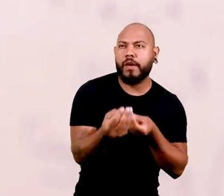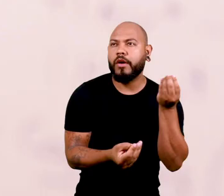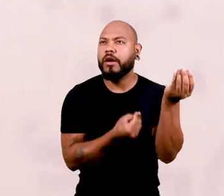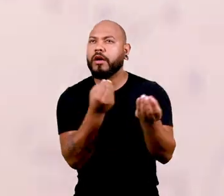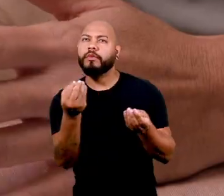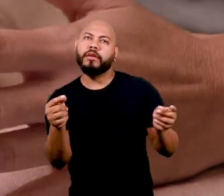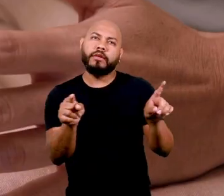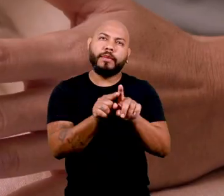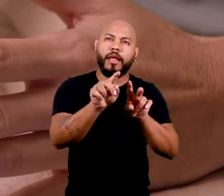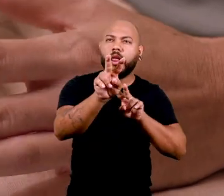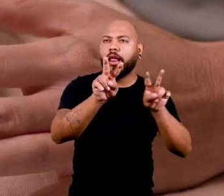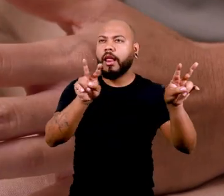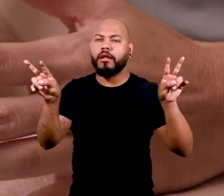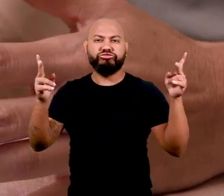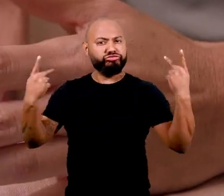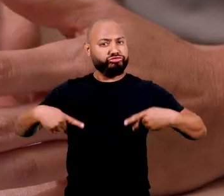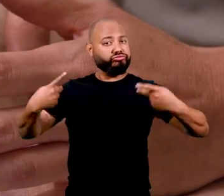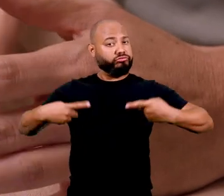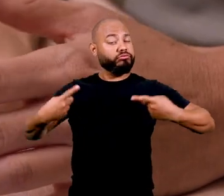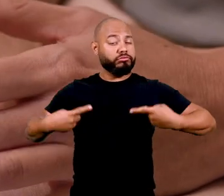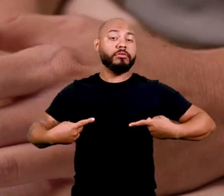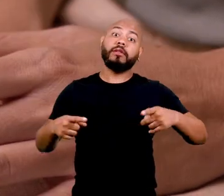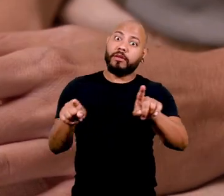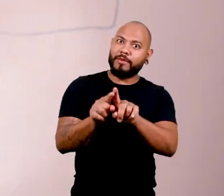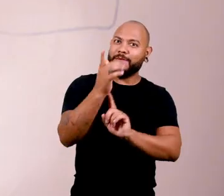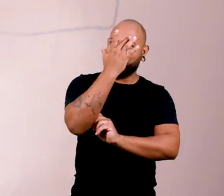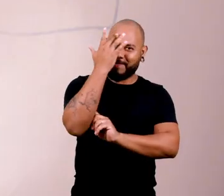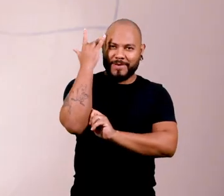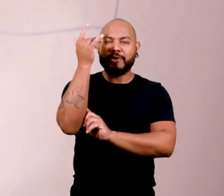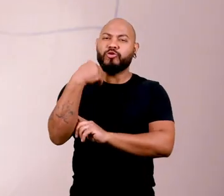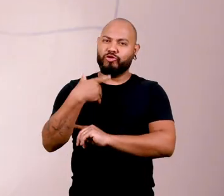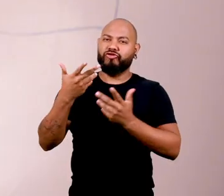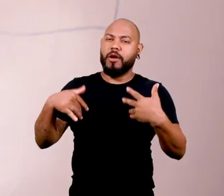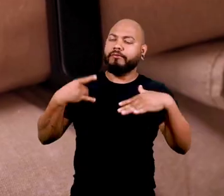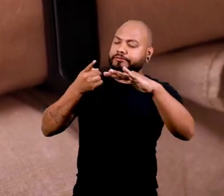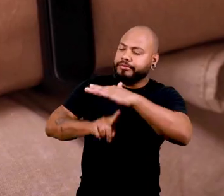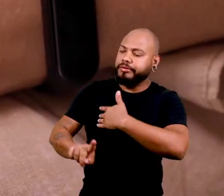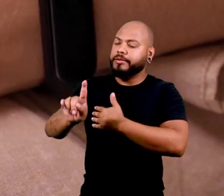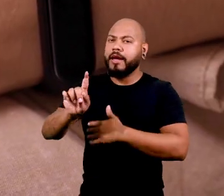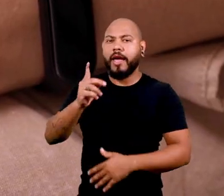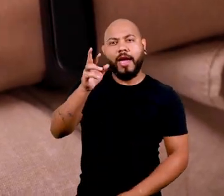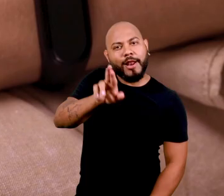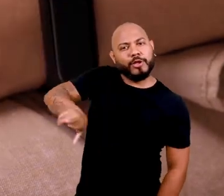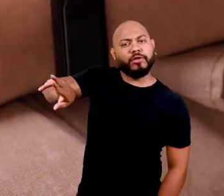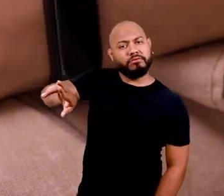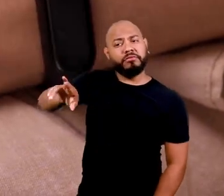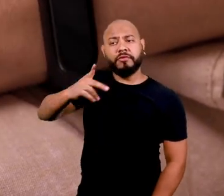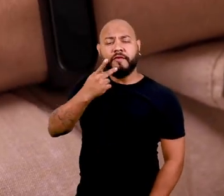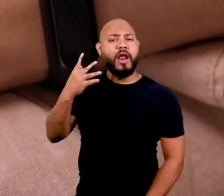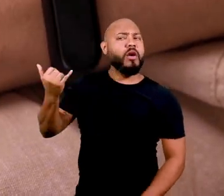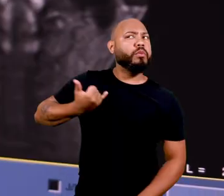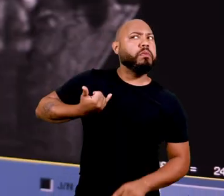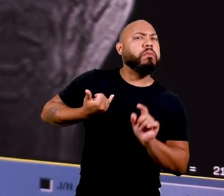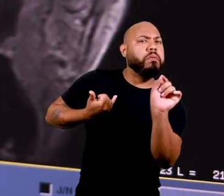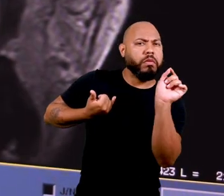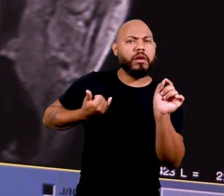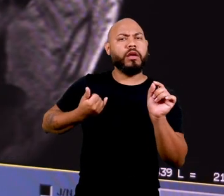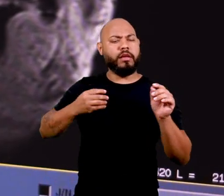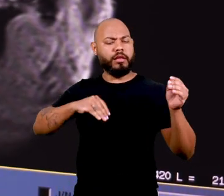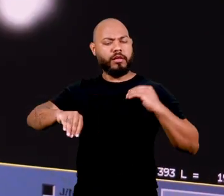o mundo. Teve relatos então de pessoas que frequentavam essas religiões e que melhoravam de sintomas de depressão e